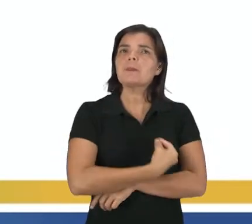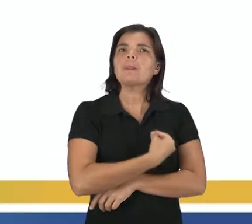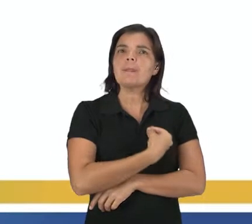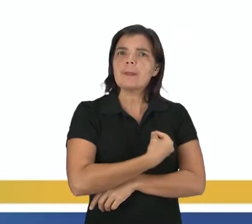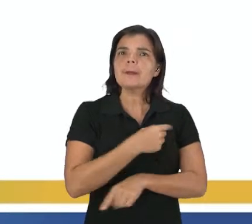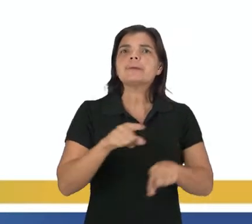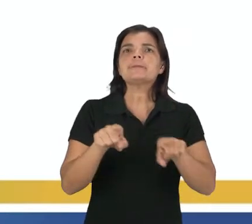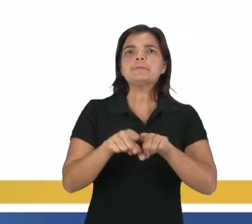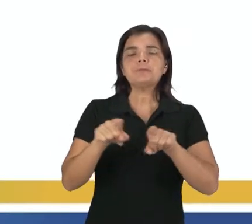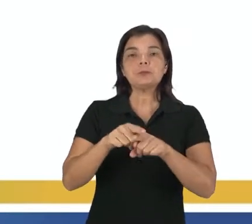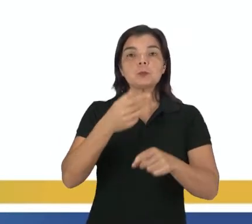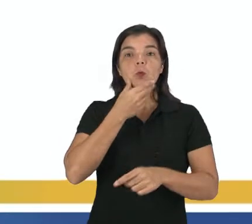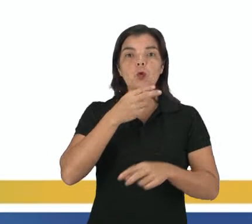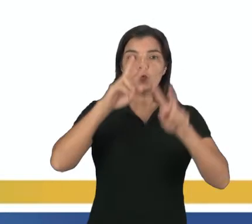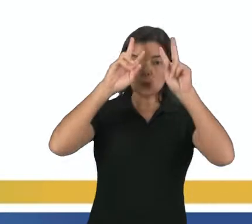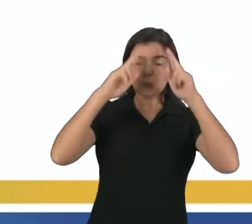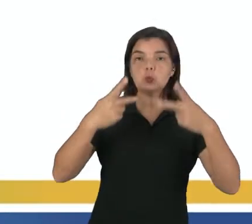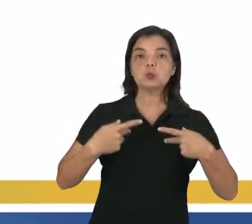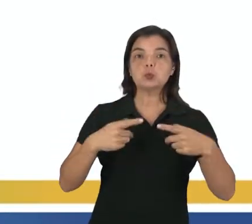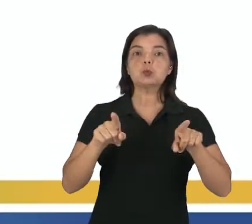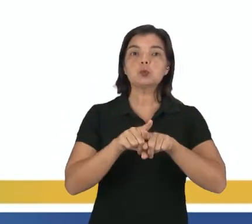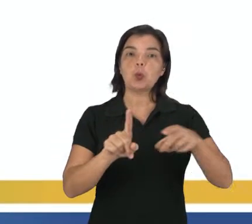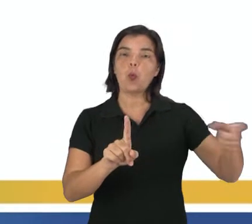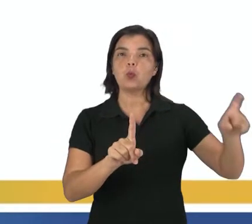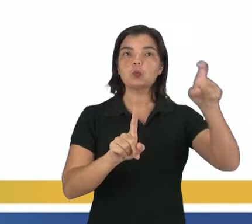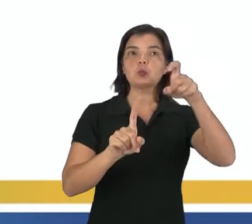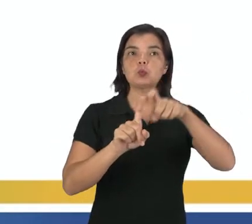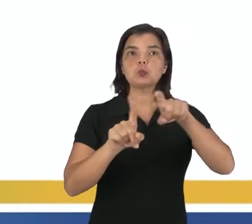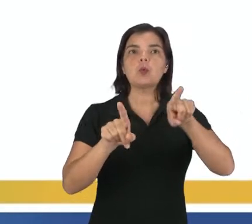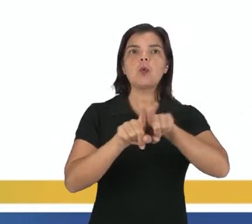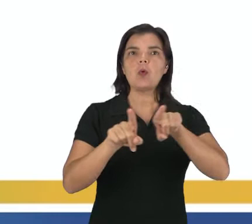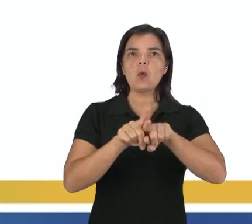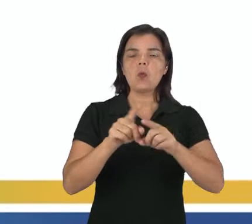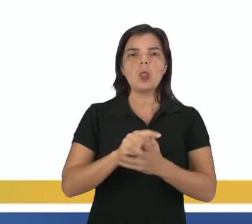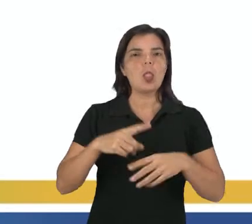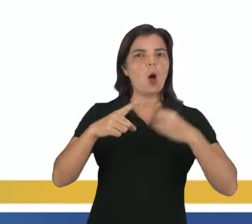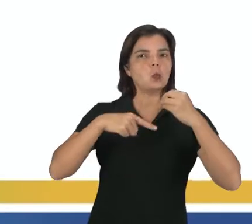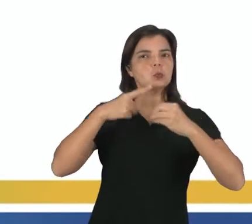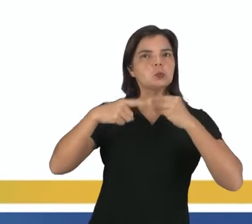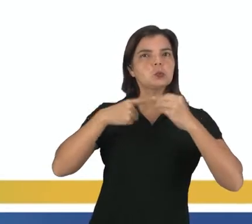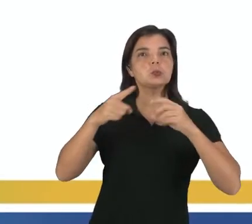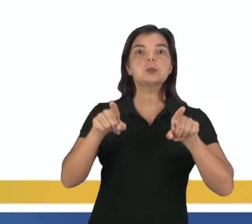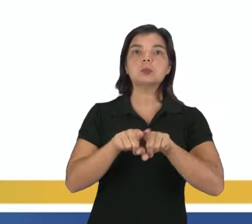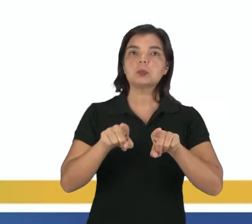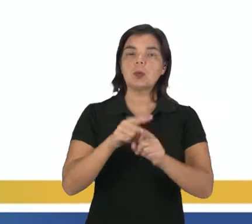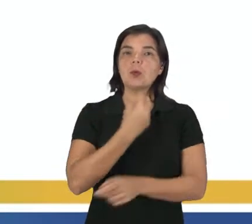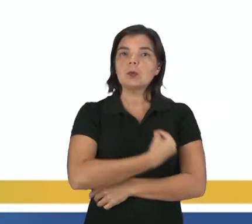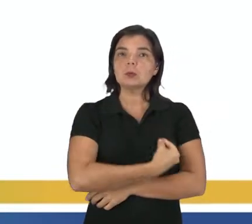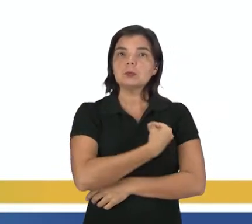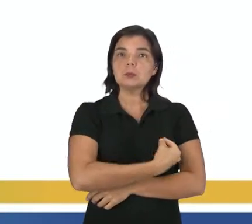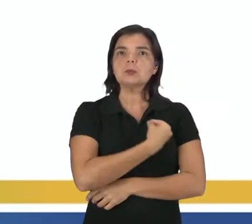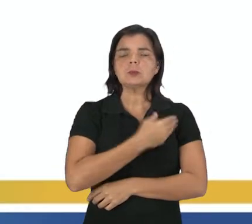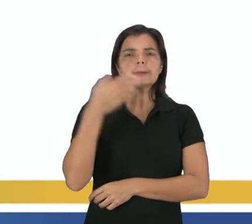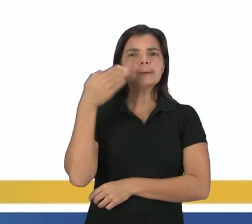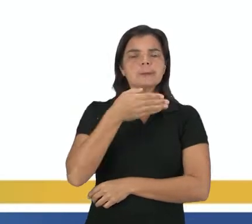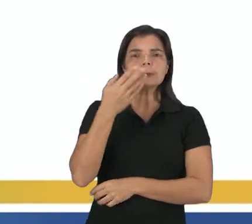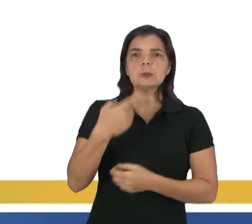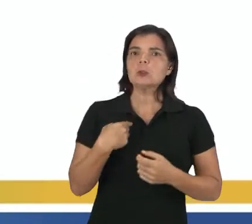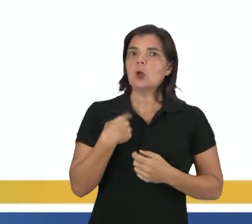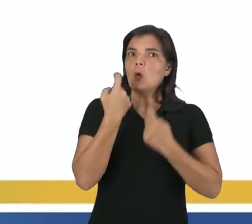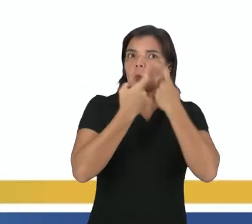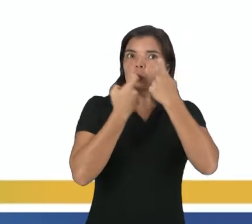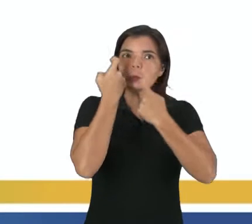havia ainda os possessos humanos, que se lançavam aos devaneios da loucura. Os habitantes viviam